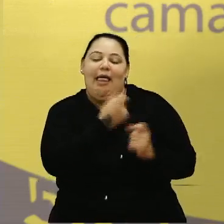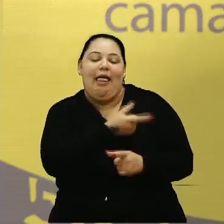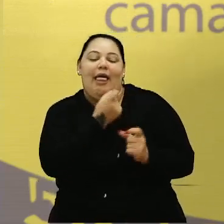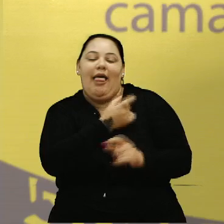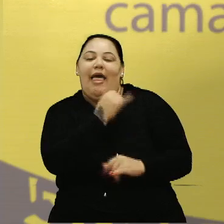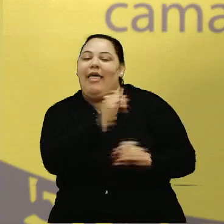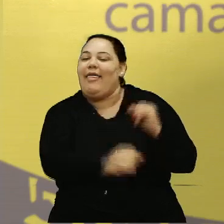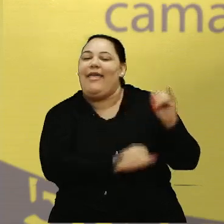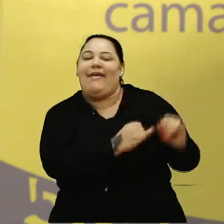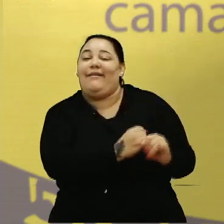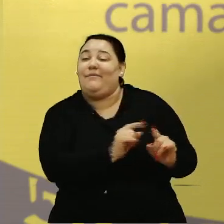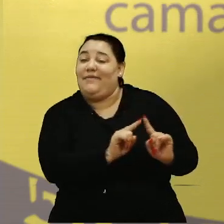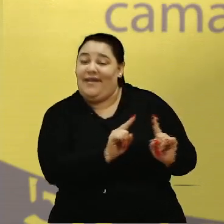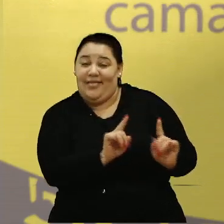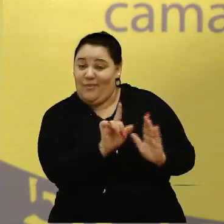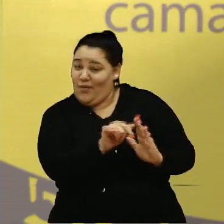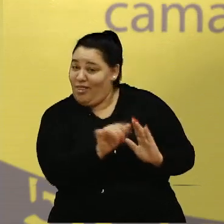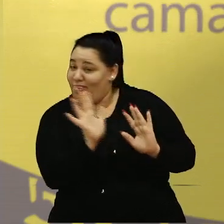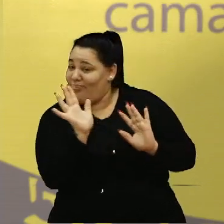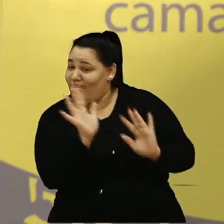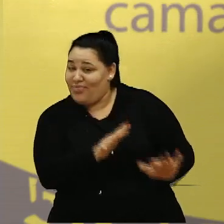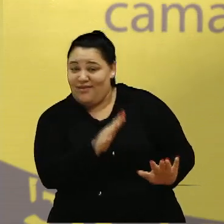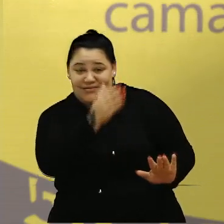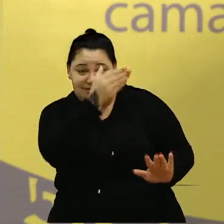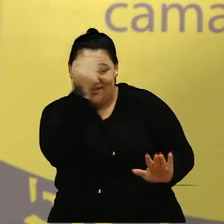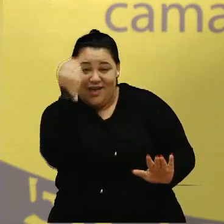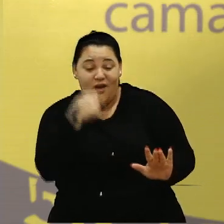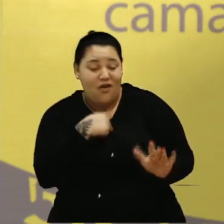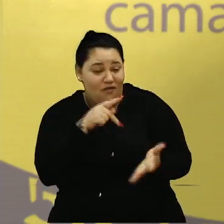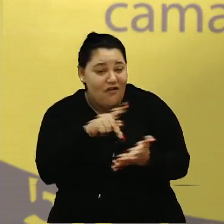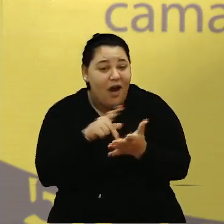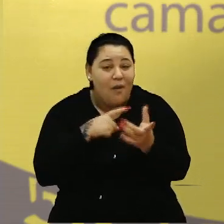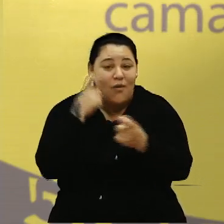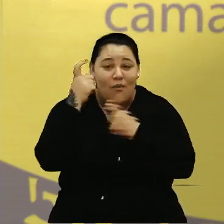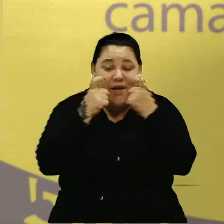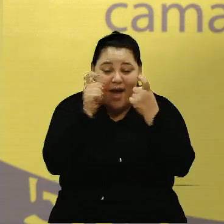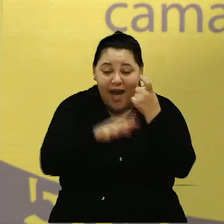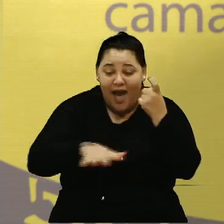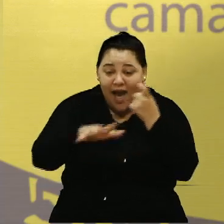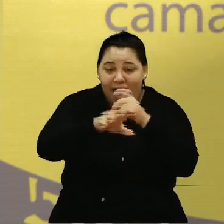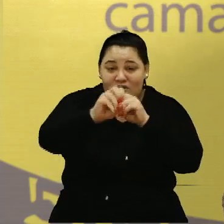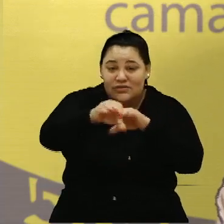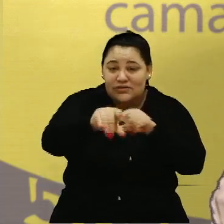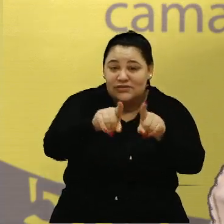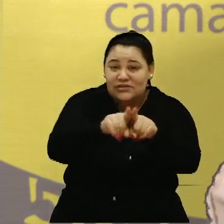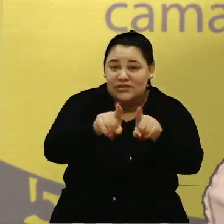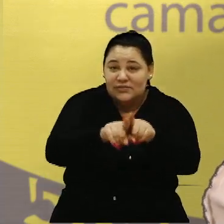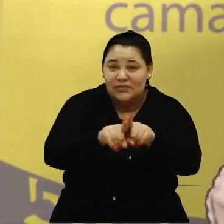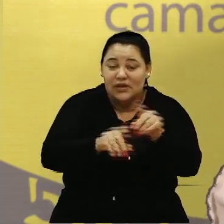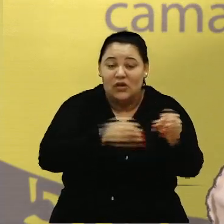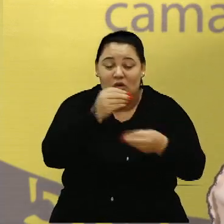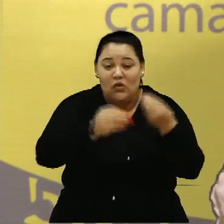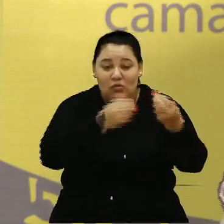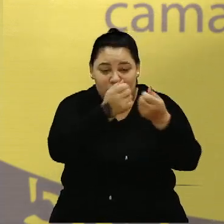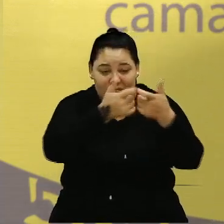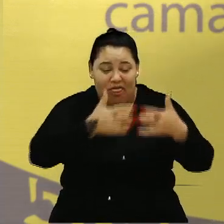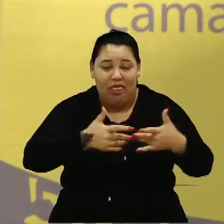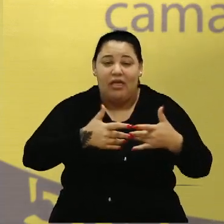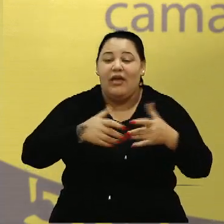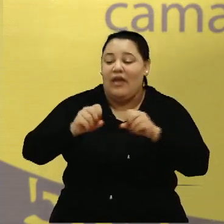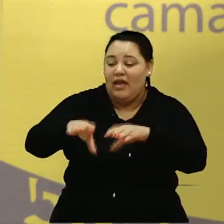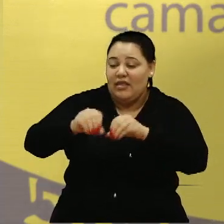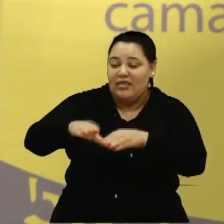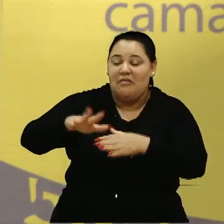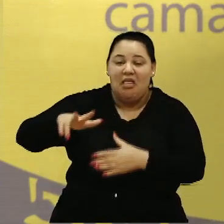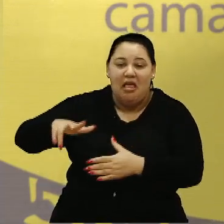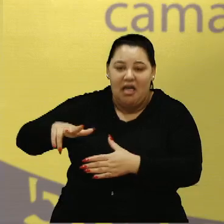isso não aconteceu mais nada. Então isso nos preocupa, a área da educação ser levantada como palanque eleitoral aí em várias